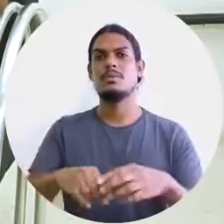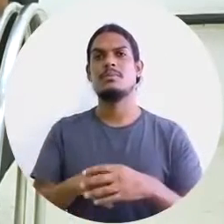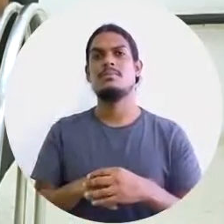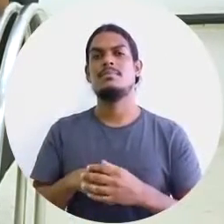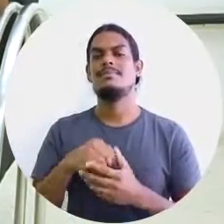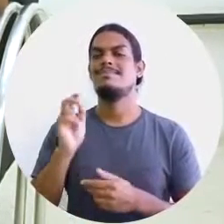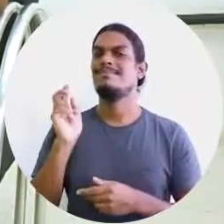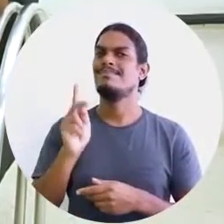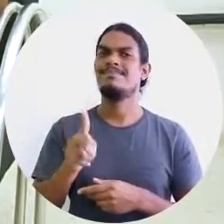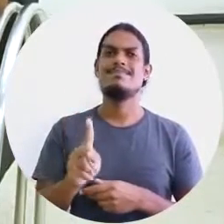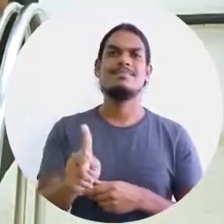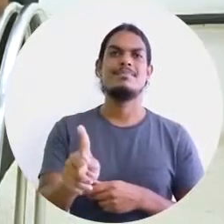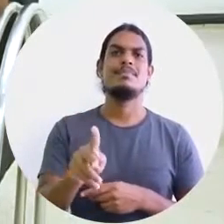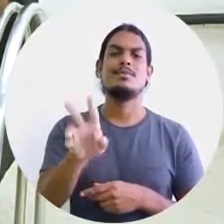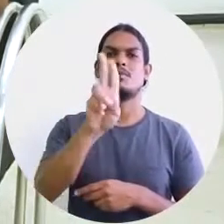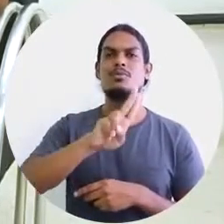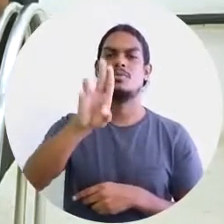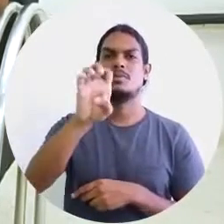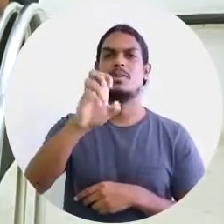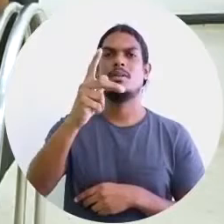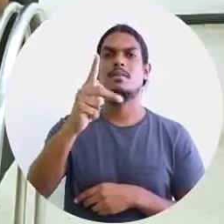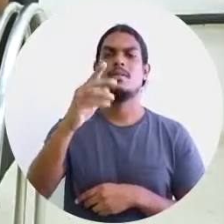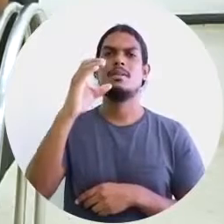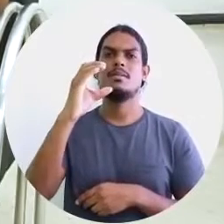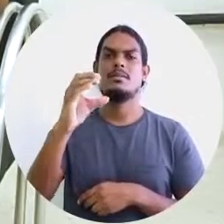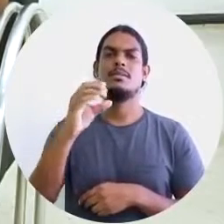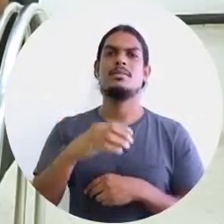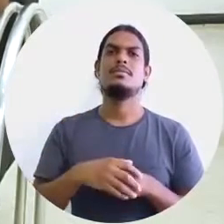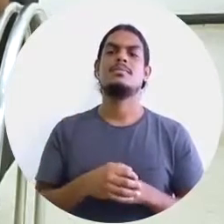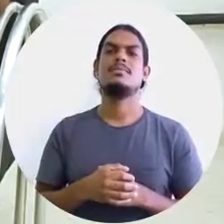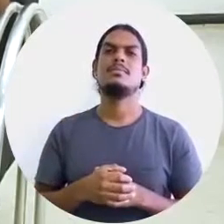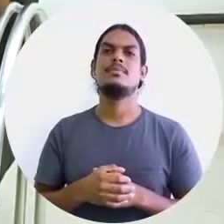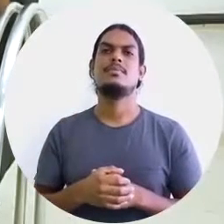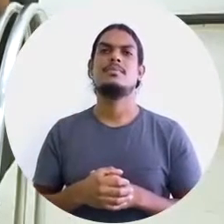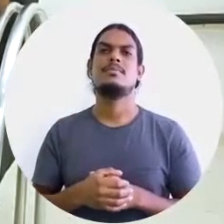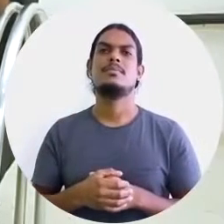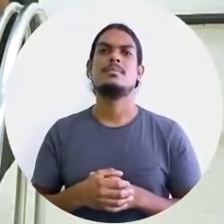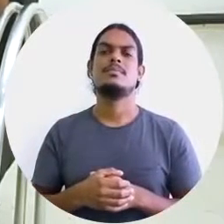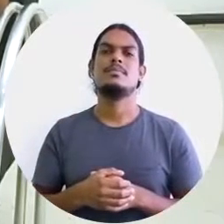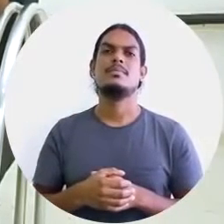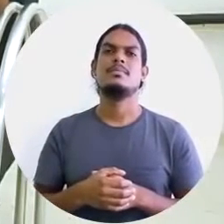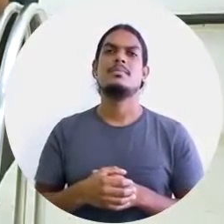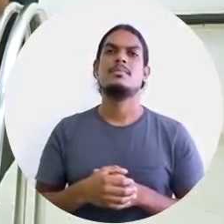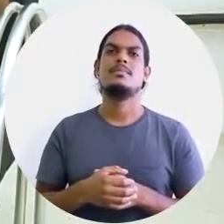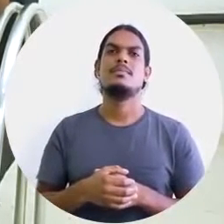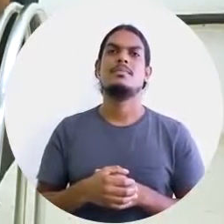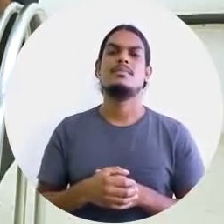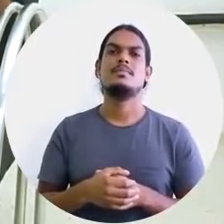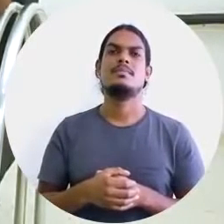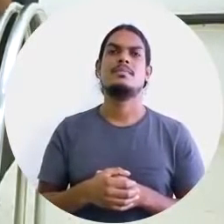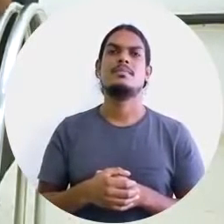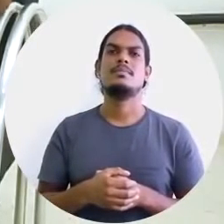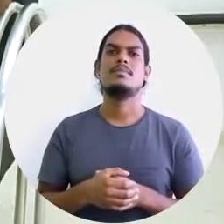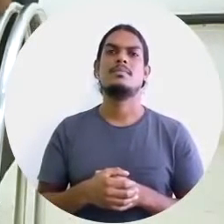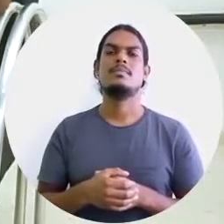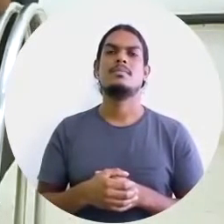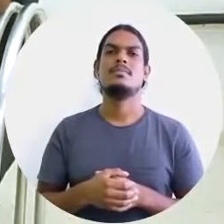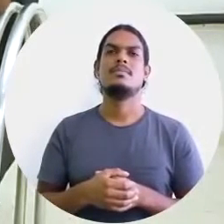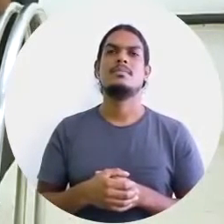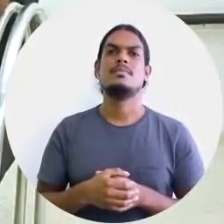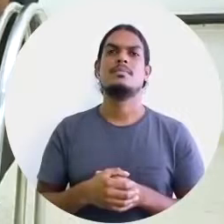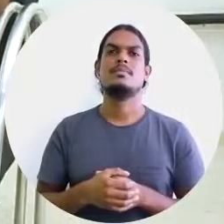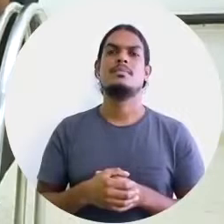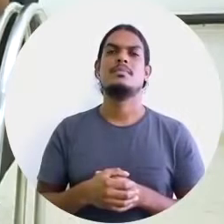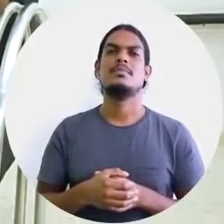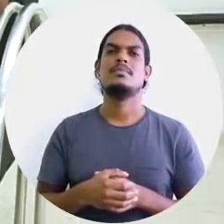resolver o problema pelo EPC, o equipamento de proteção coletiva. Então, se você puder enclausurar o equipamento, você puder eliminar aquele tipo